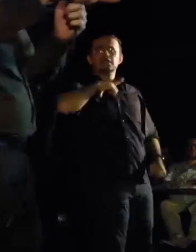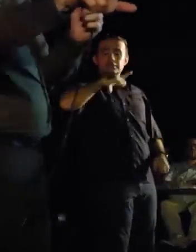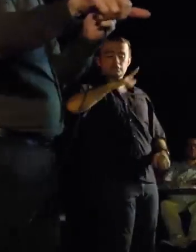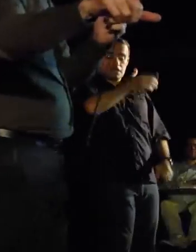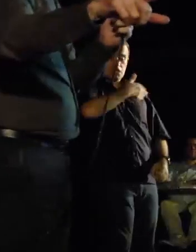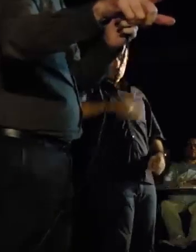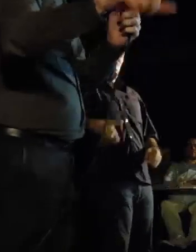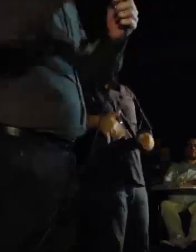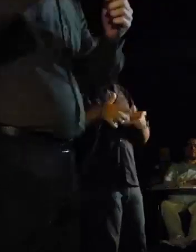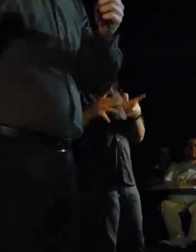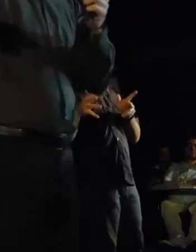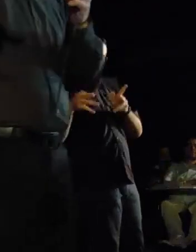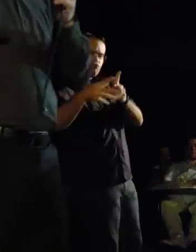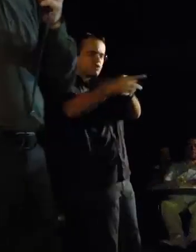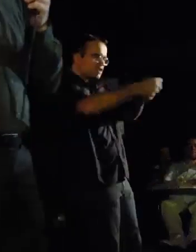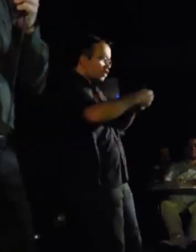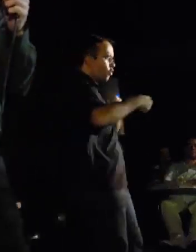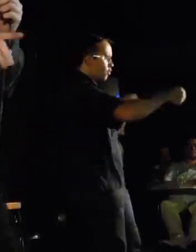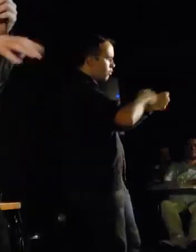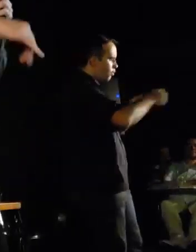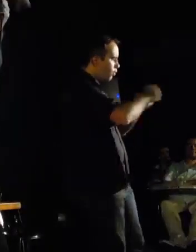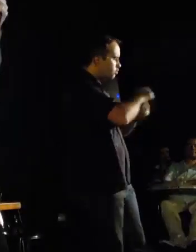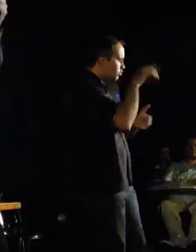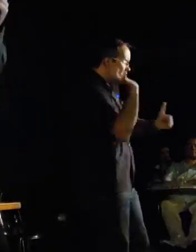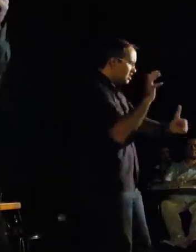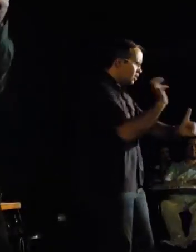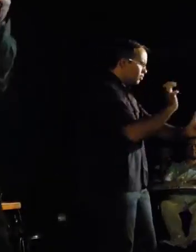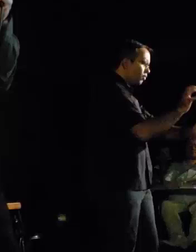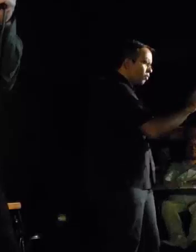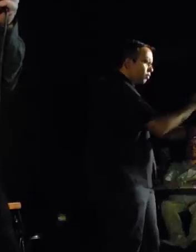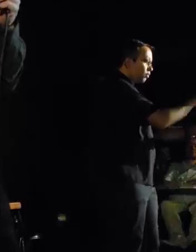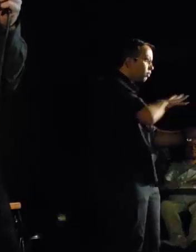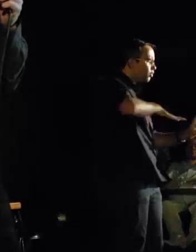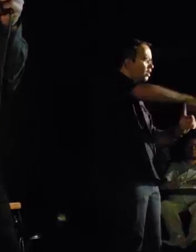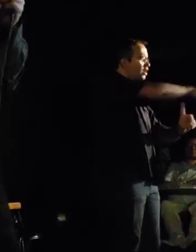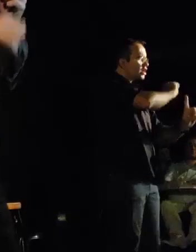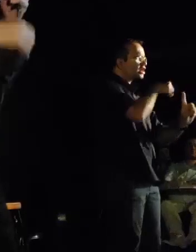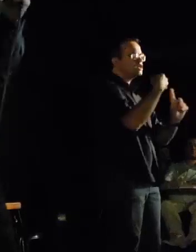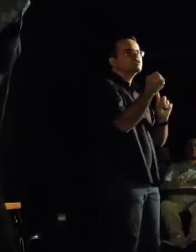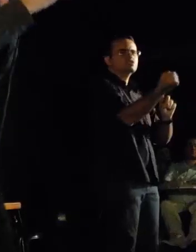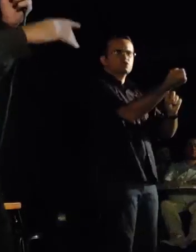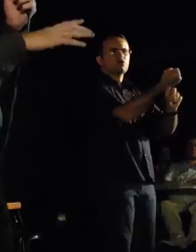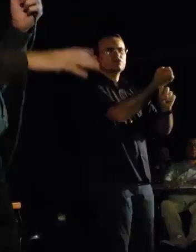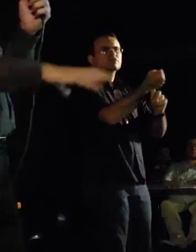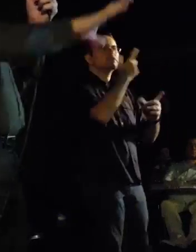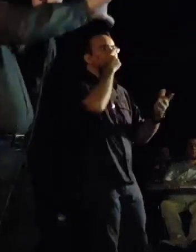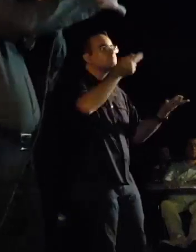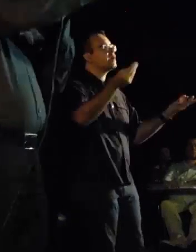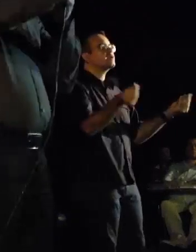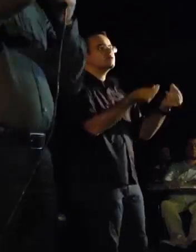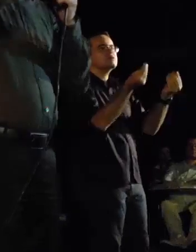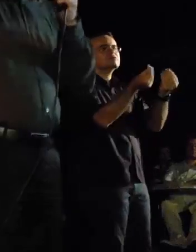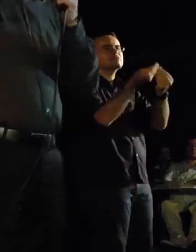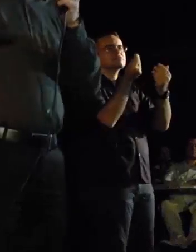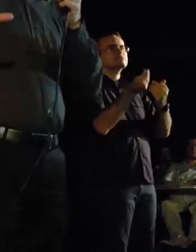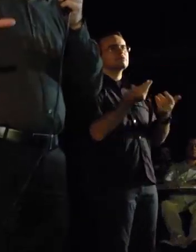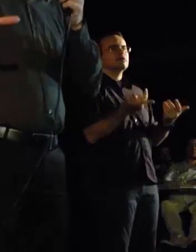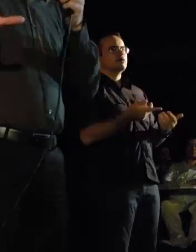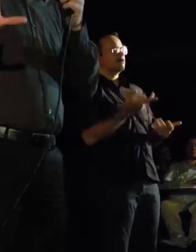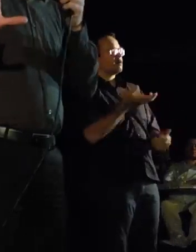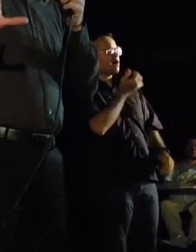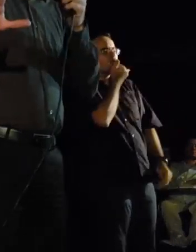Estado para nos espoliar mais uma vez, certo? Sob os auspícios de uma espécie de retidão